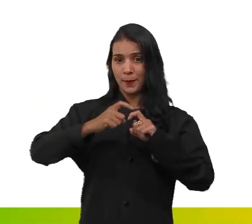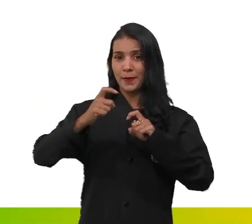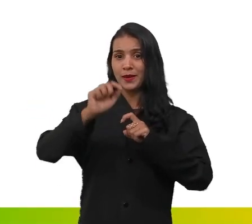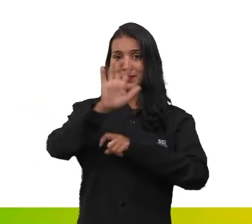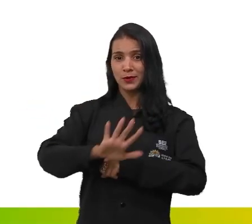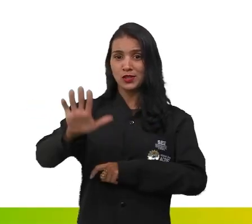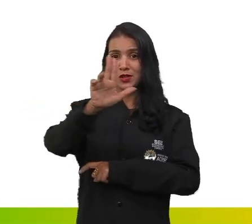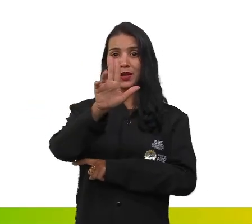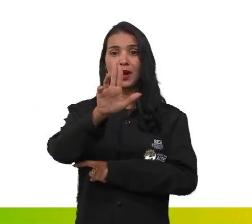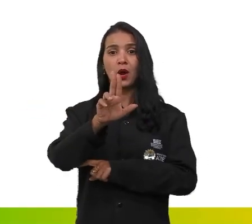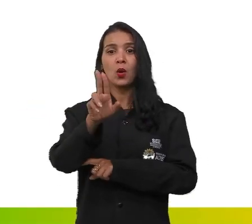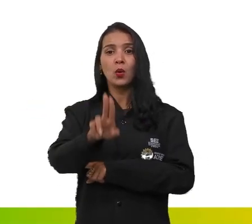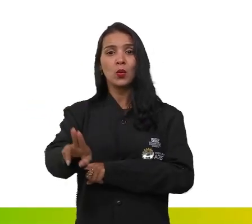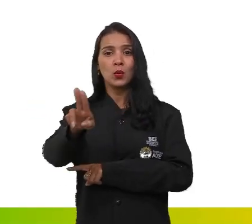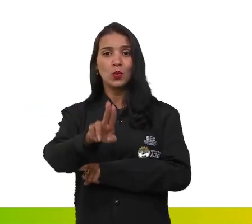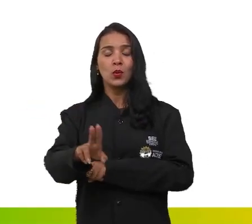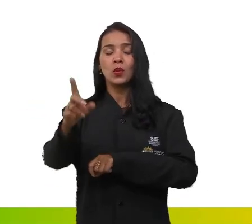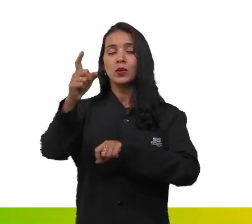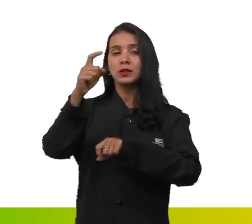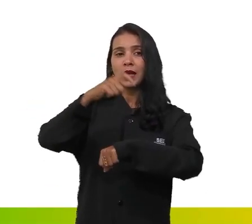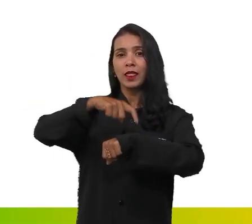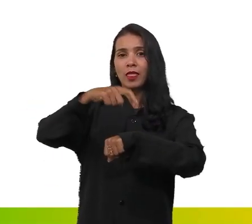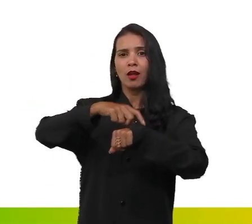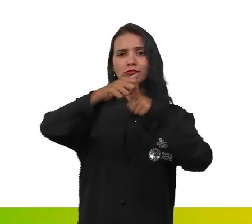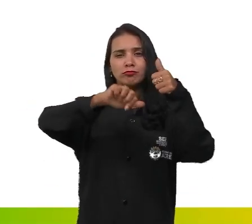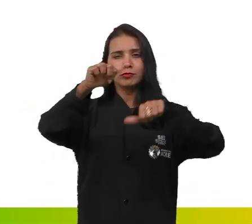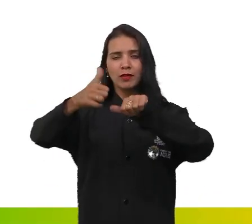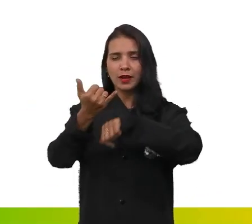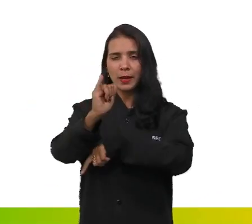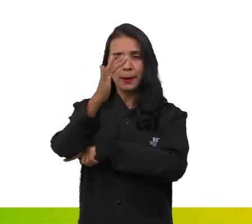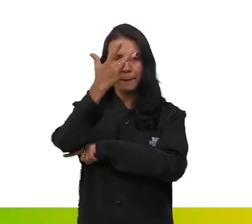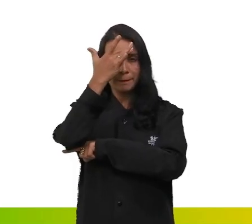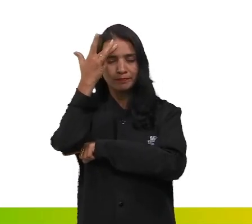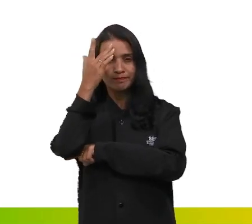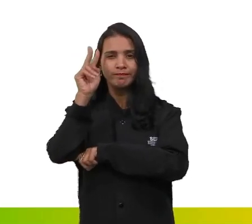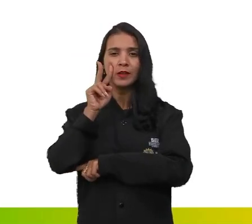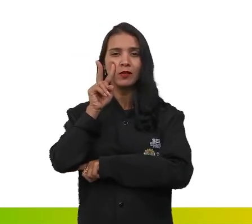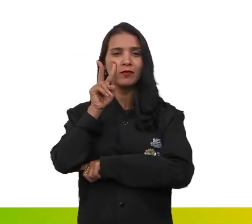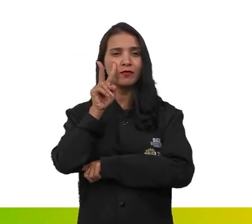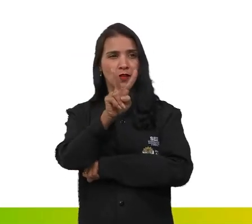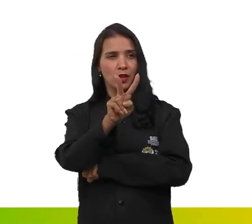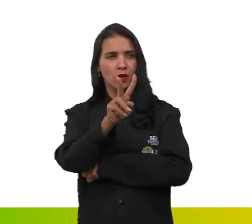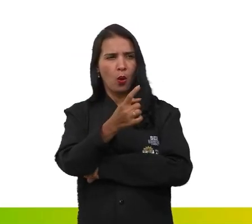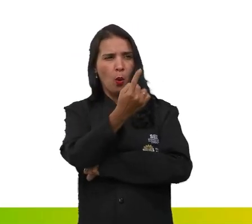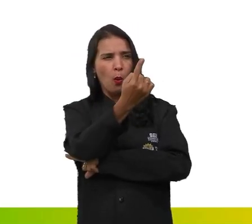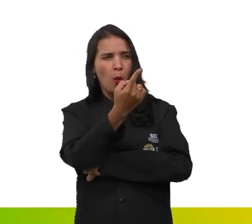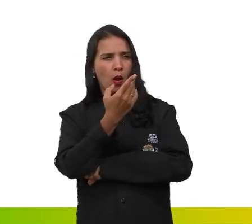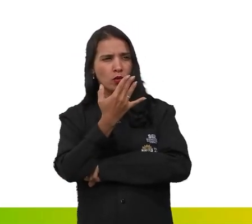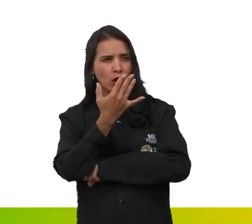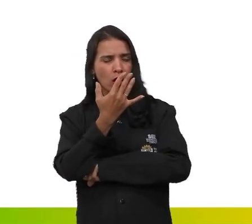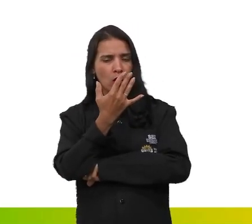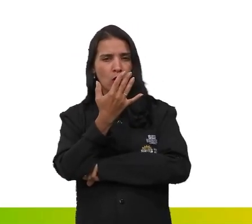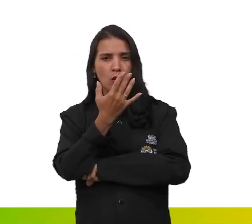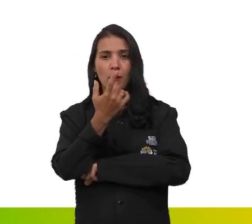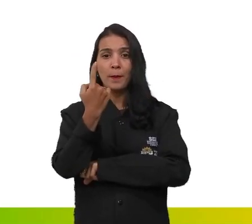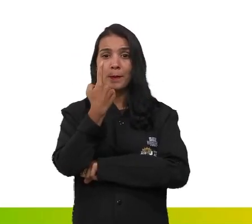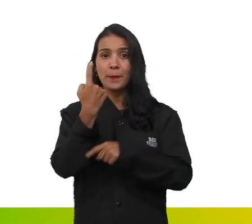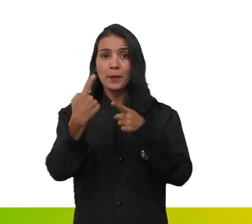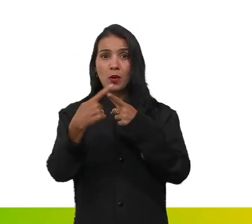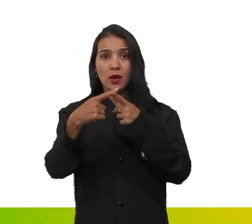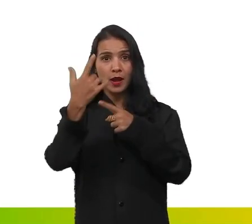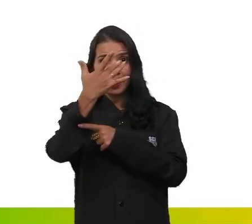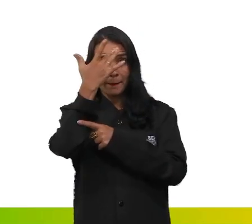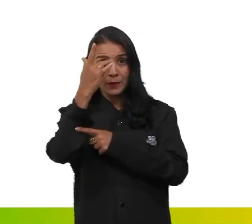as pessoas ver se são daltônicos ou não. Pessoas que são daltônicos, elas não conseguem